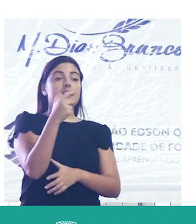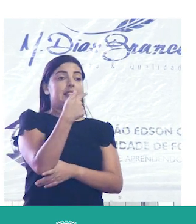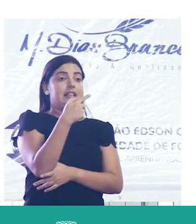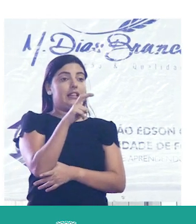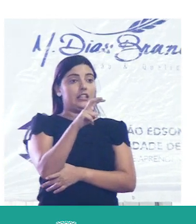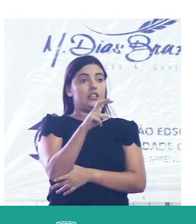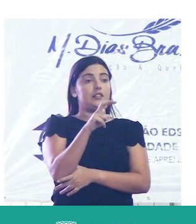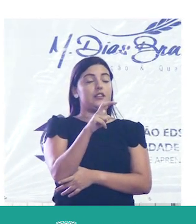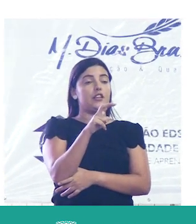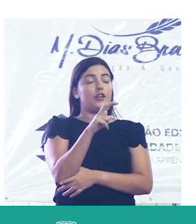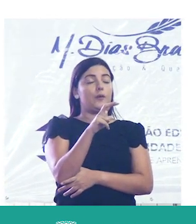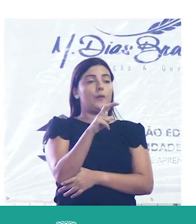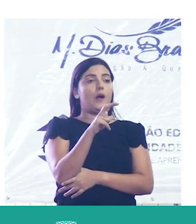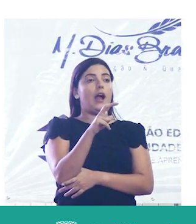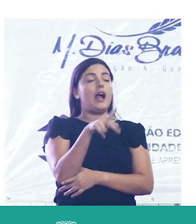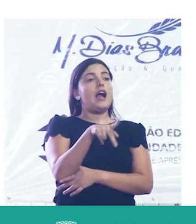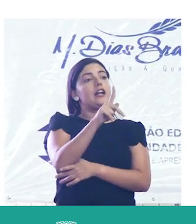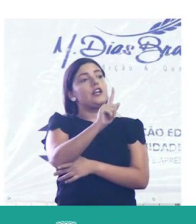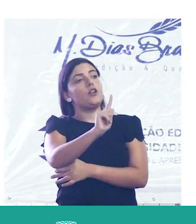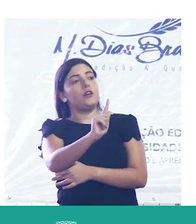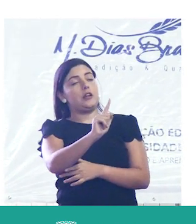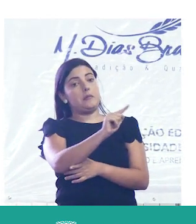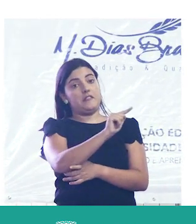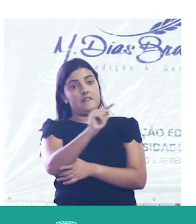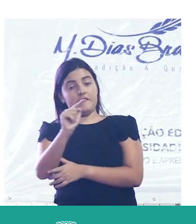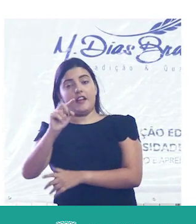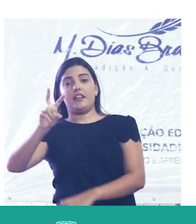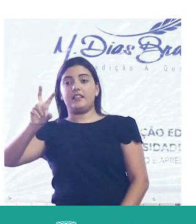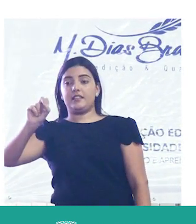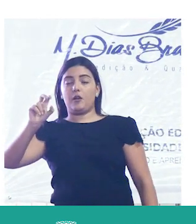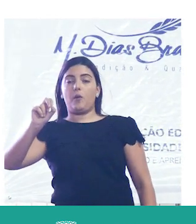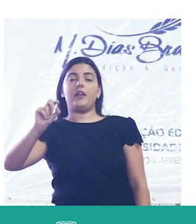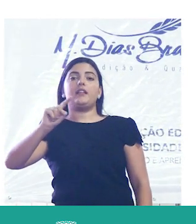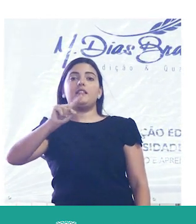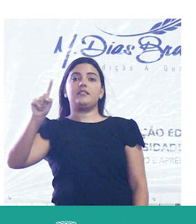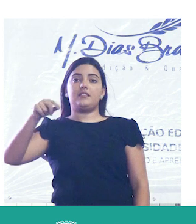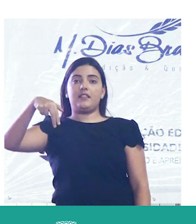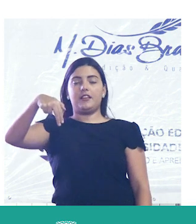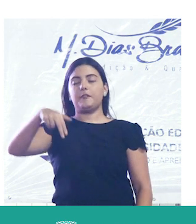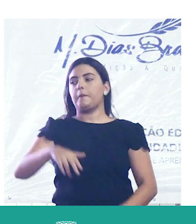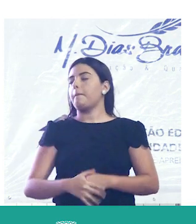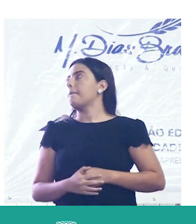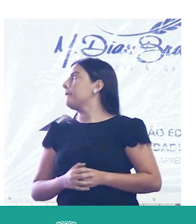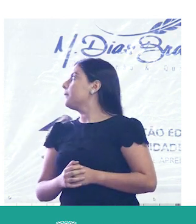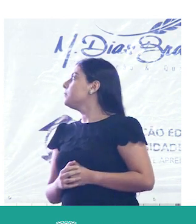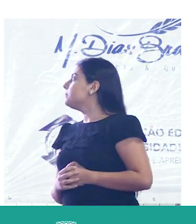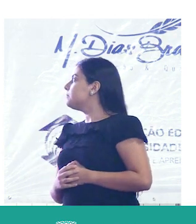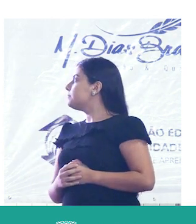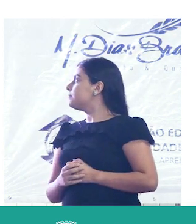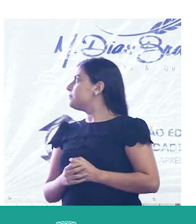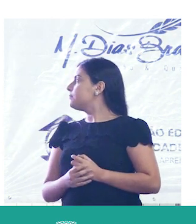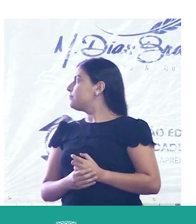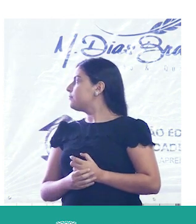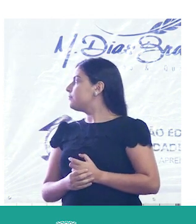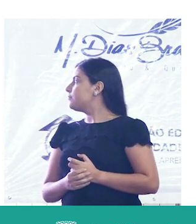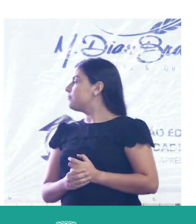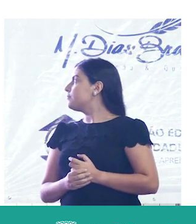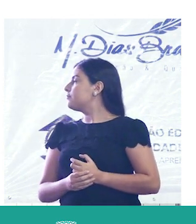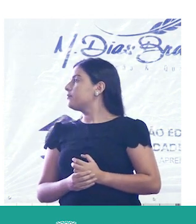75 kg de sulfeto de zinco, eu vou gerar 50 kg de zinco, aliás. Vou gerar não,